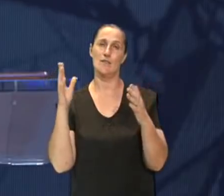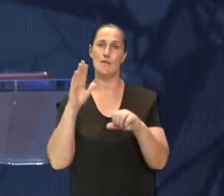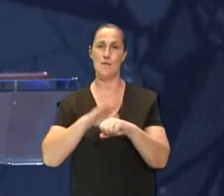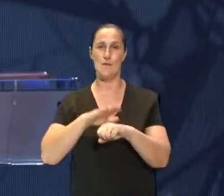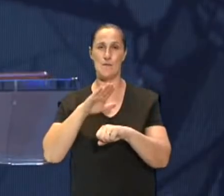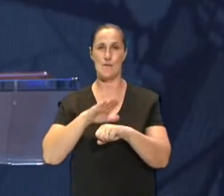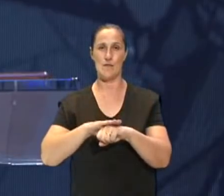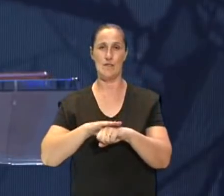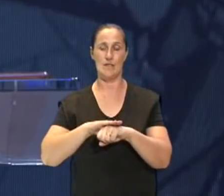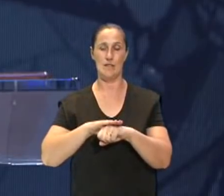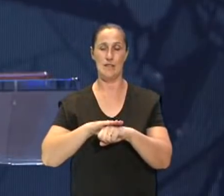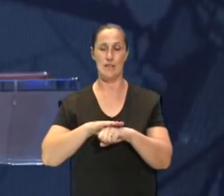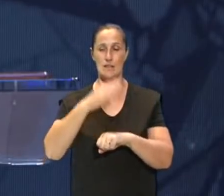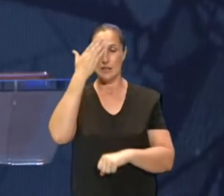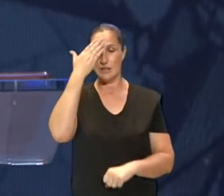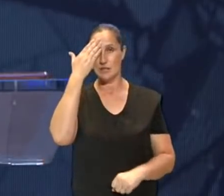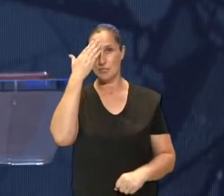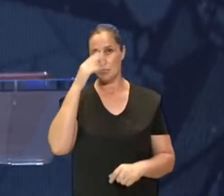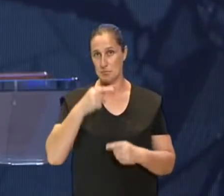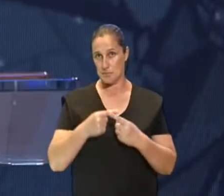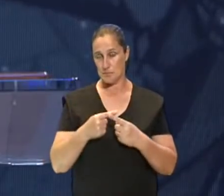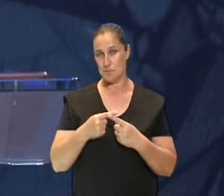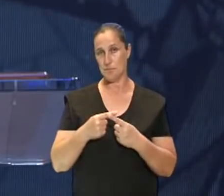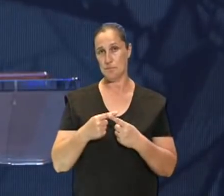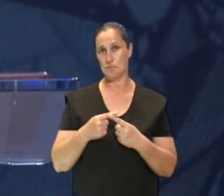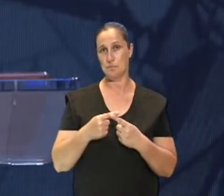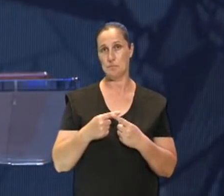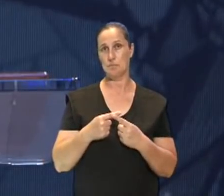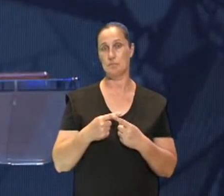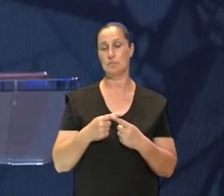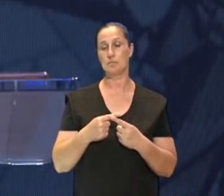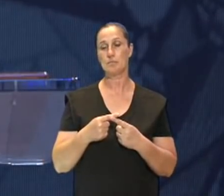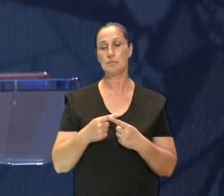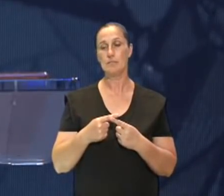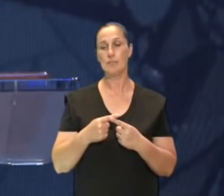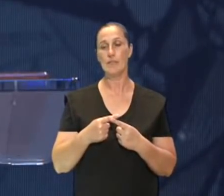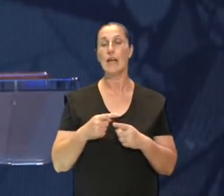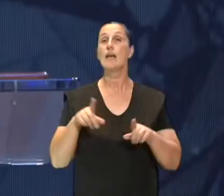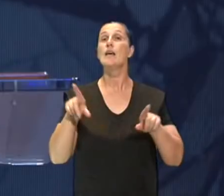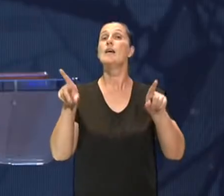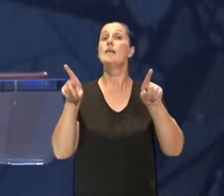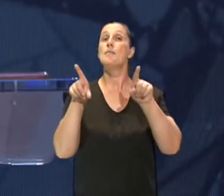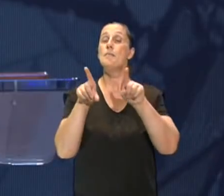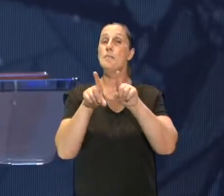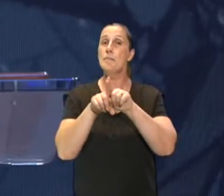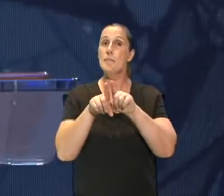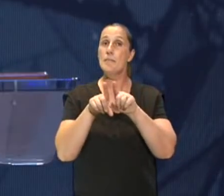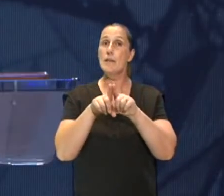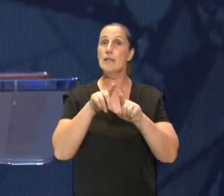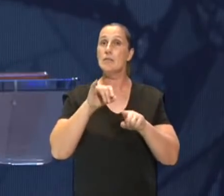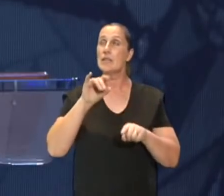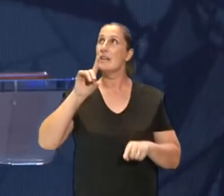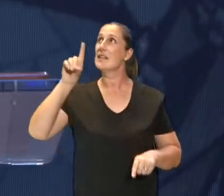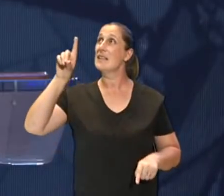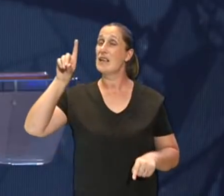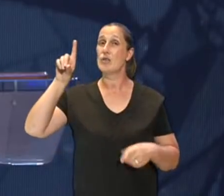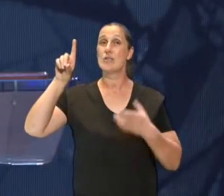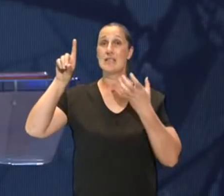quê? Porque, ainda que Deus queira que nós vivamos pela fé,